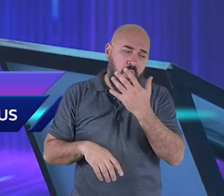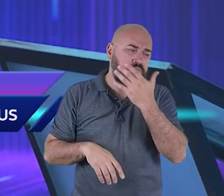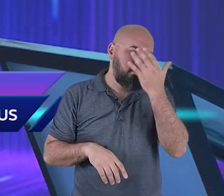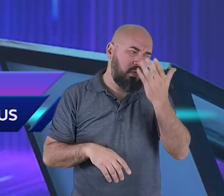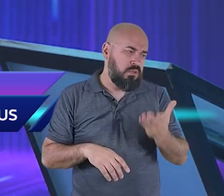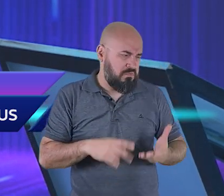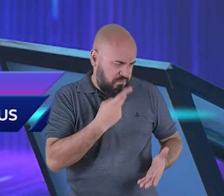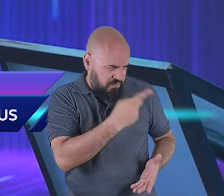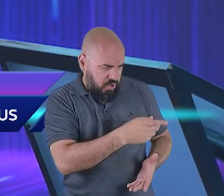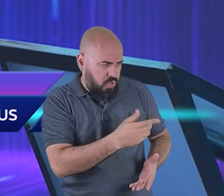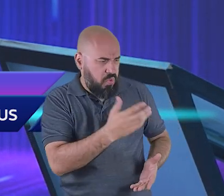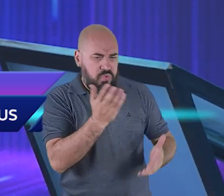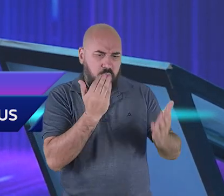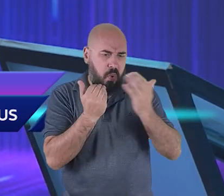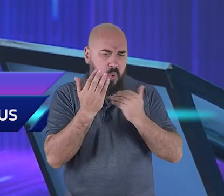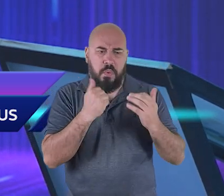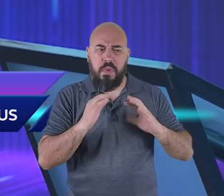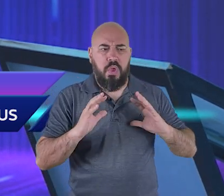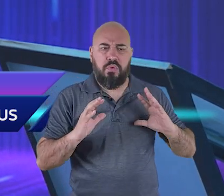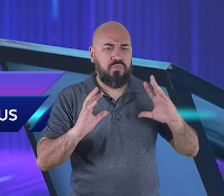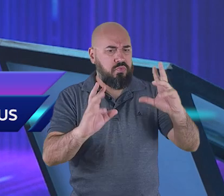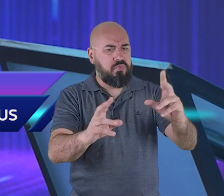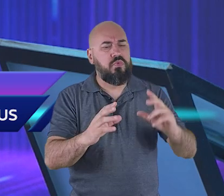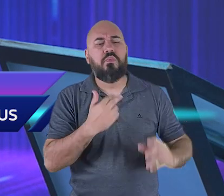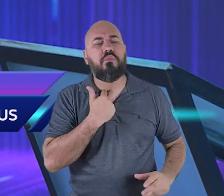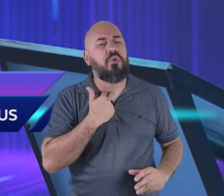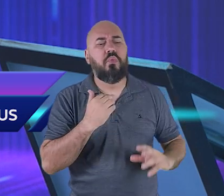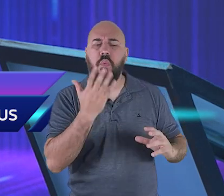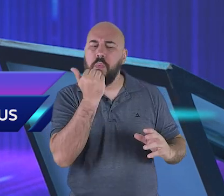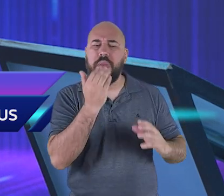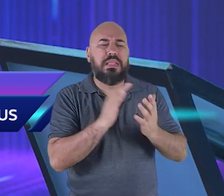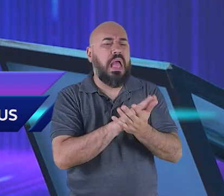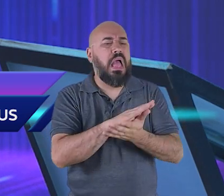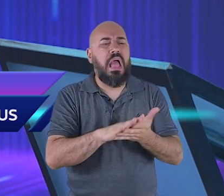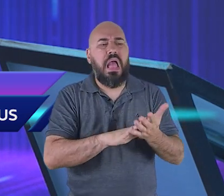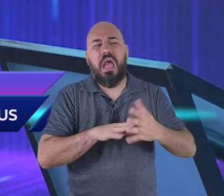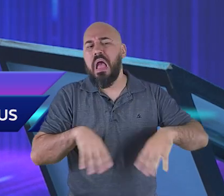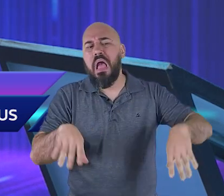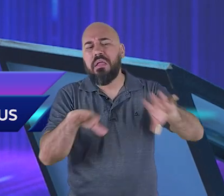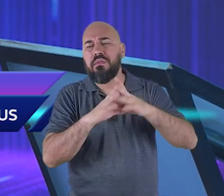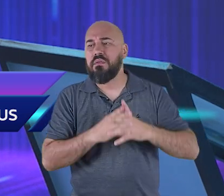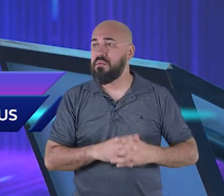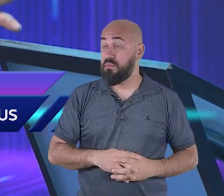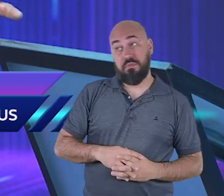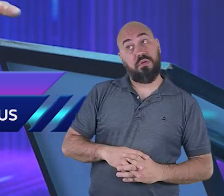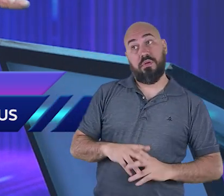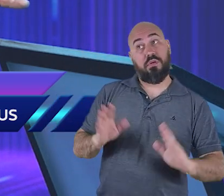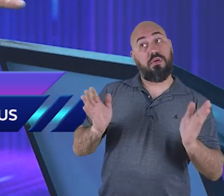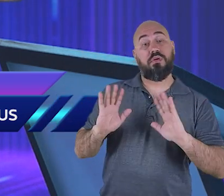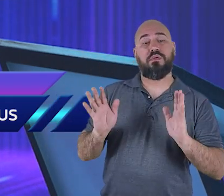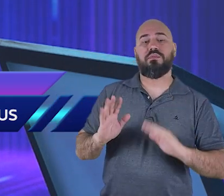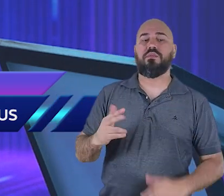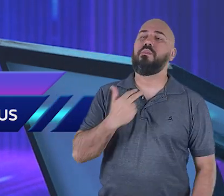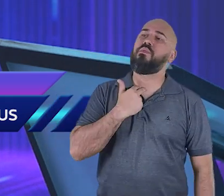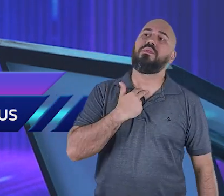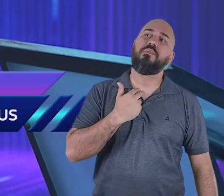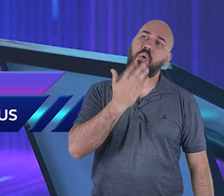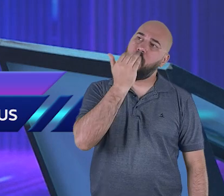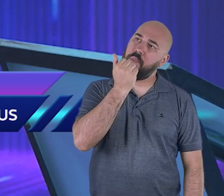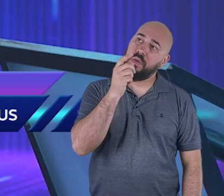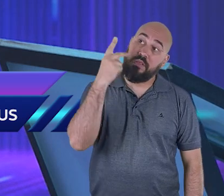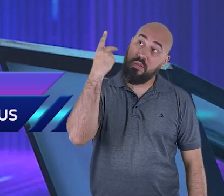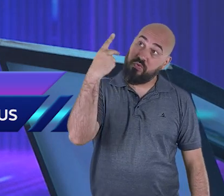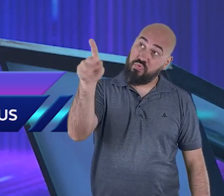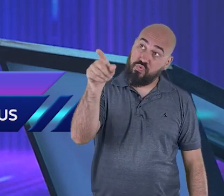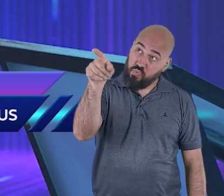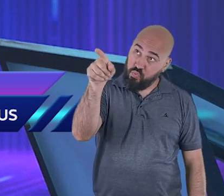árvore do jardim? Era uma mentira. Eva disse: não, só podemos não comer da